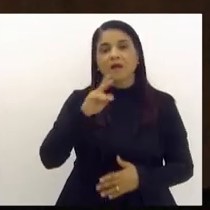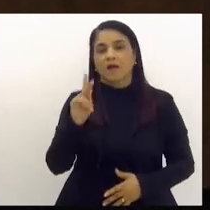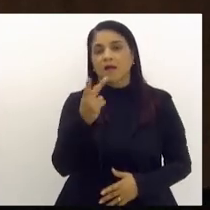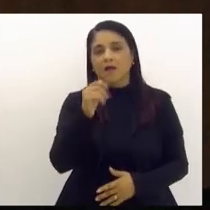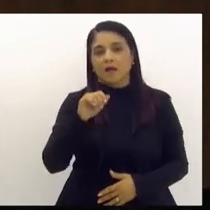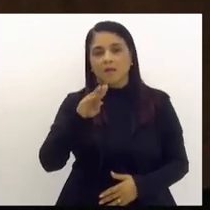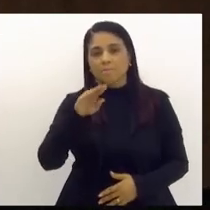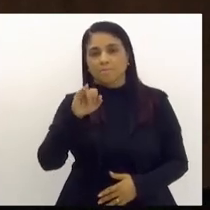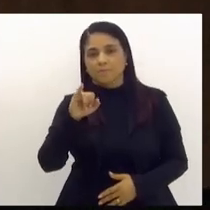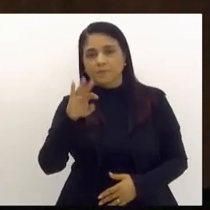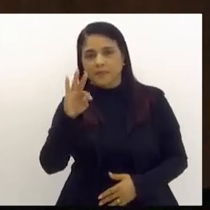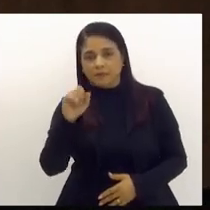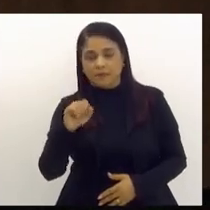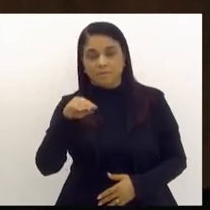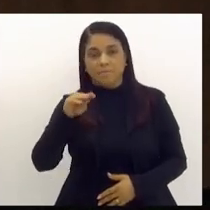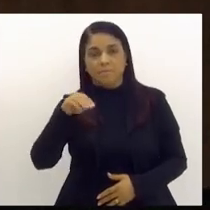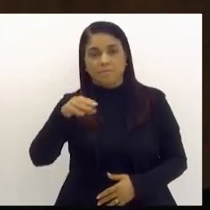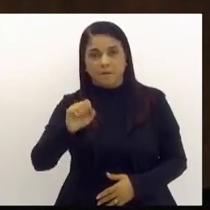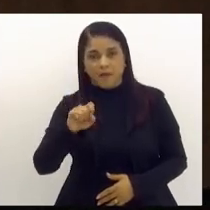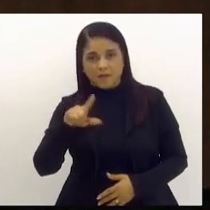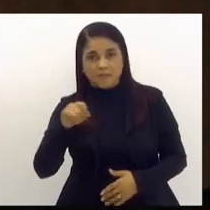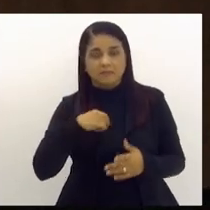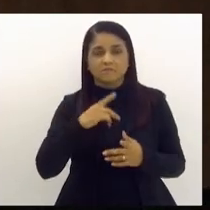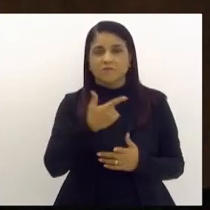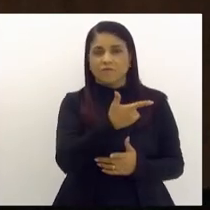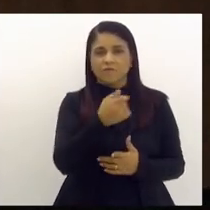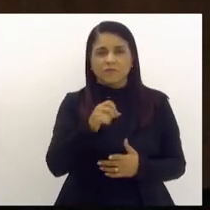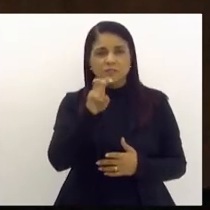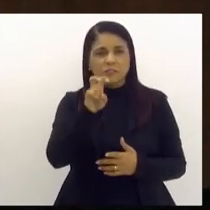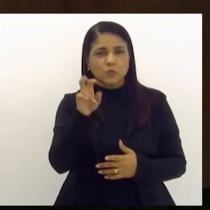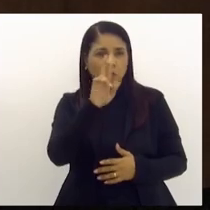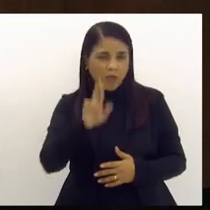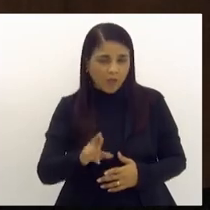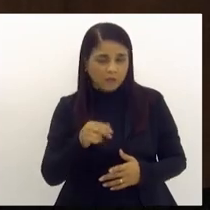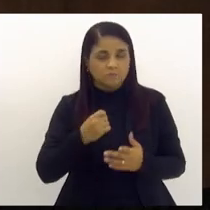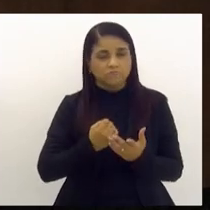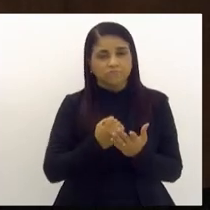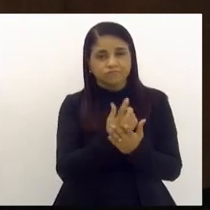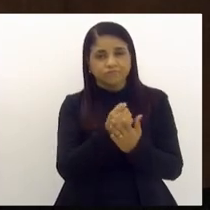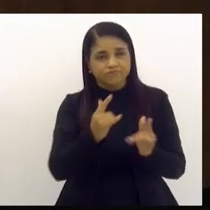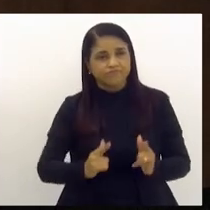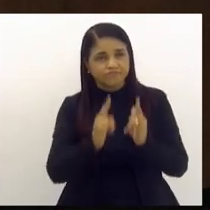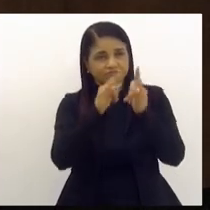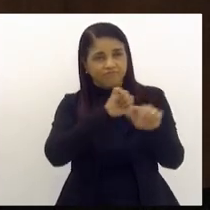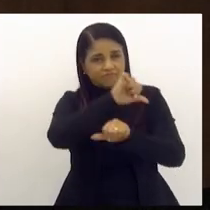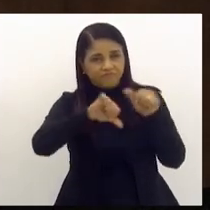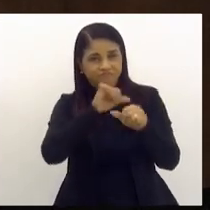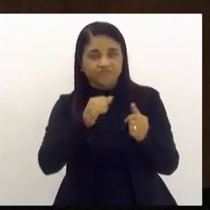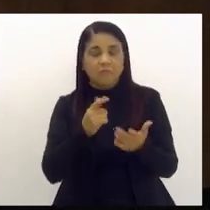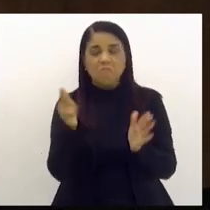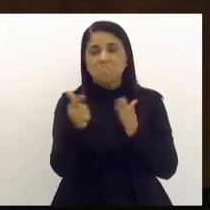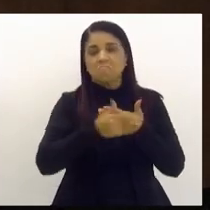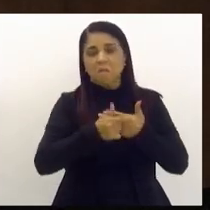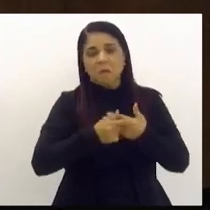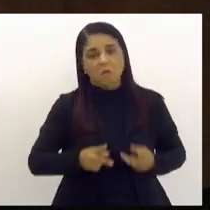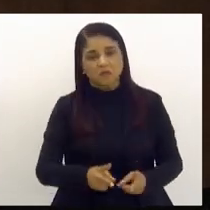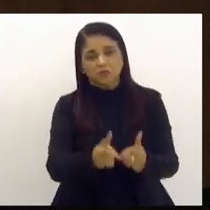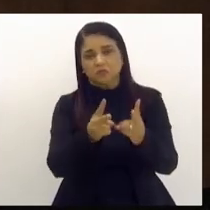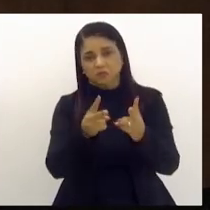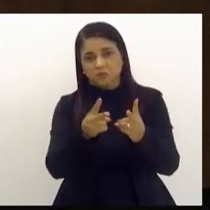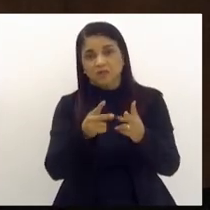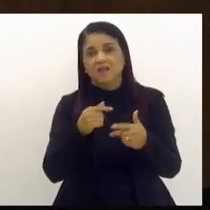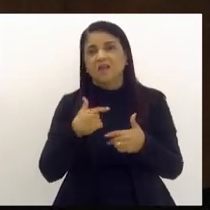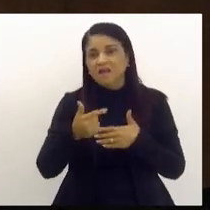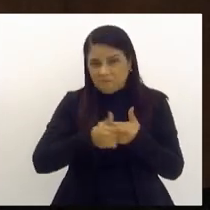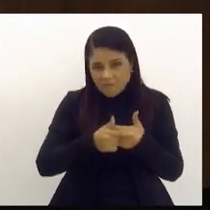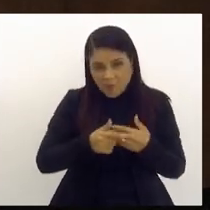de crédito de R$25 mil, diz que vai reformar os conjuntos habitacionais e a gente vê que, de novo, não vai sair do papel. E sabe por que não sai do